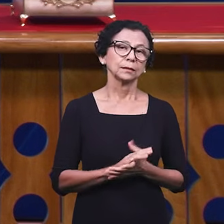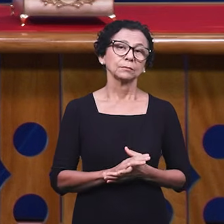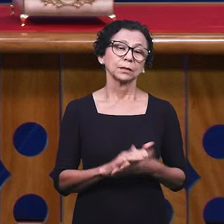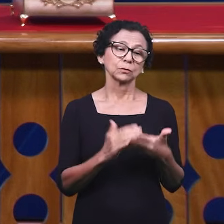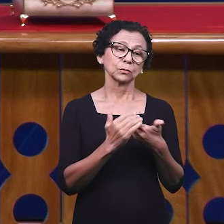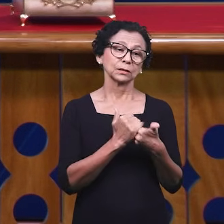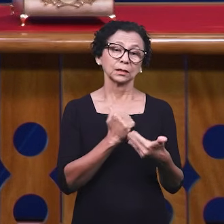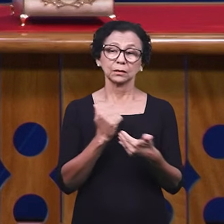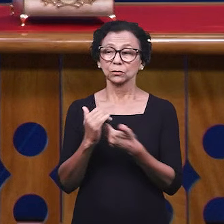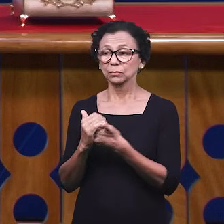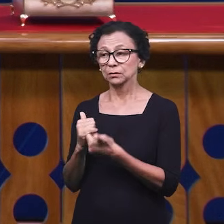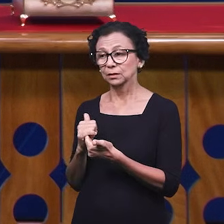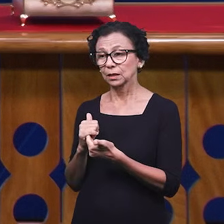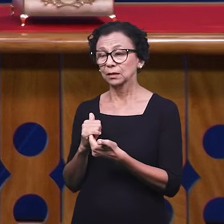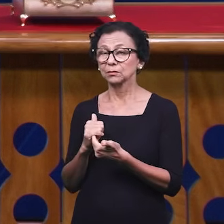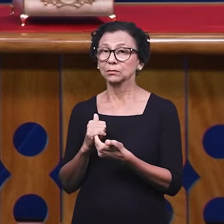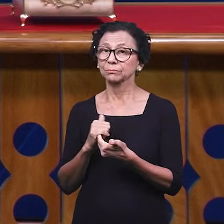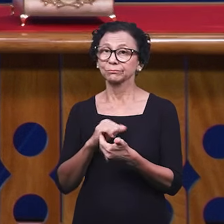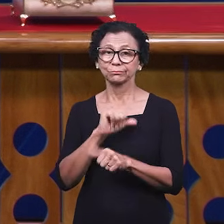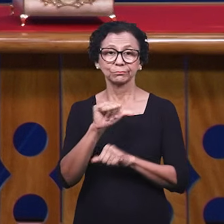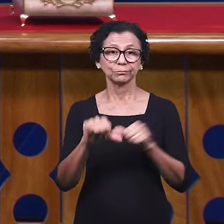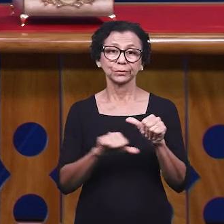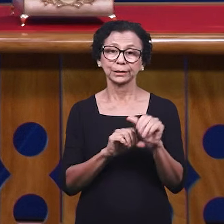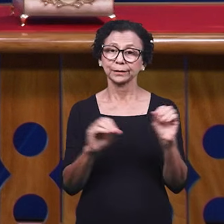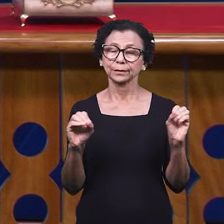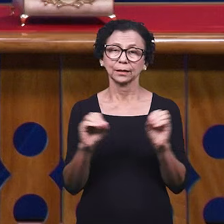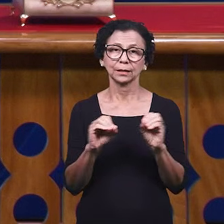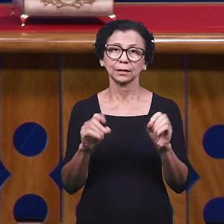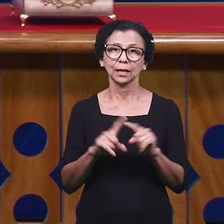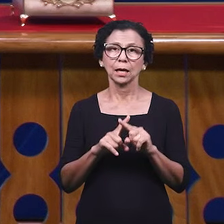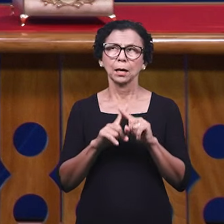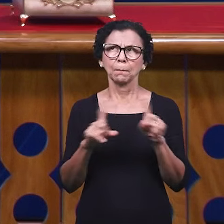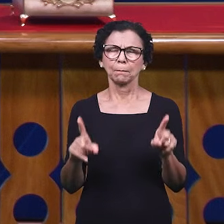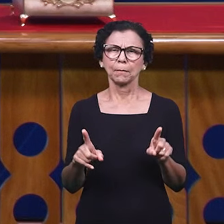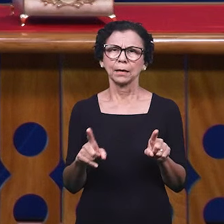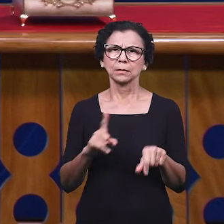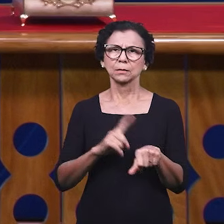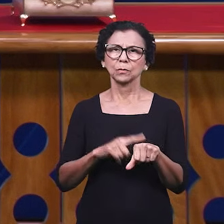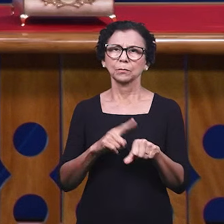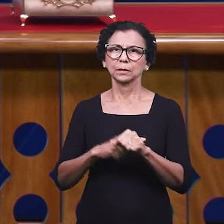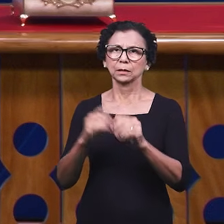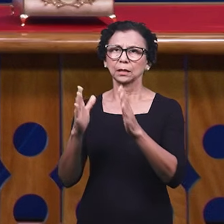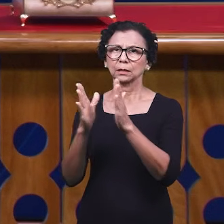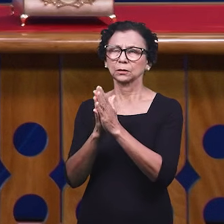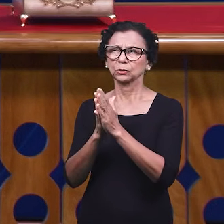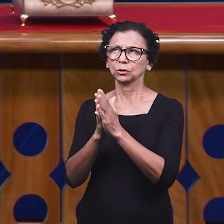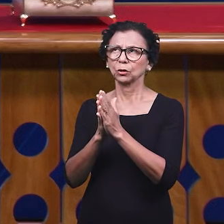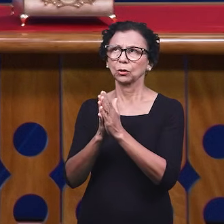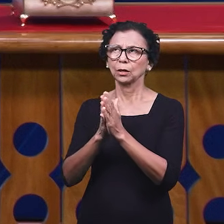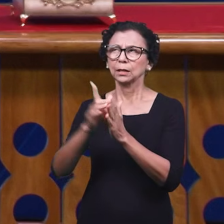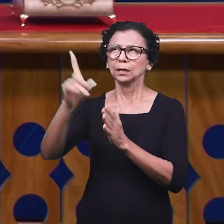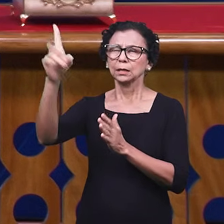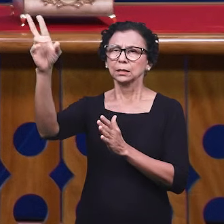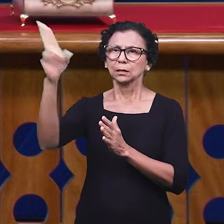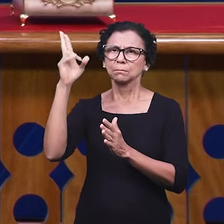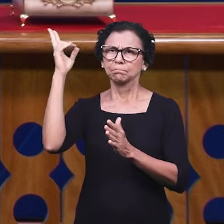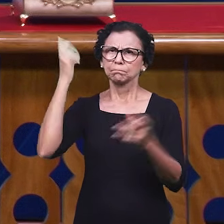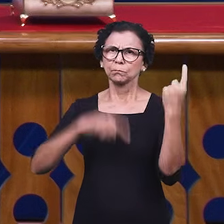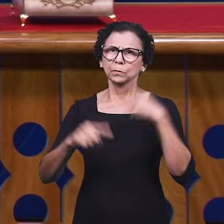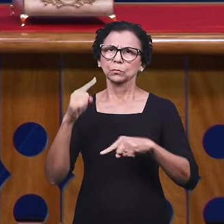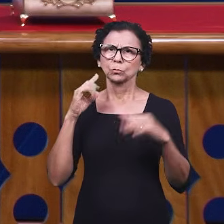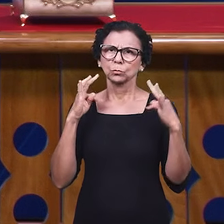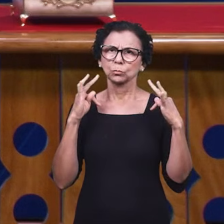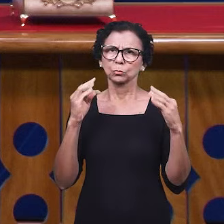dar, palavra de homens, não mudam a nossa vida, mas a palavra do Senhor, o momento de oração pode transformar toda a